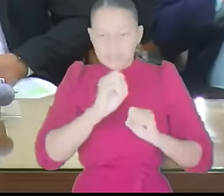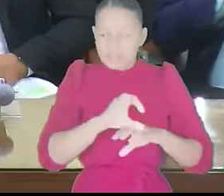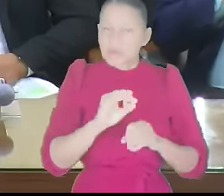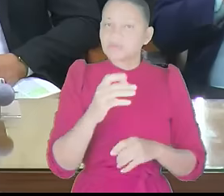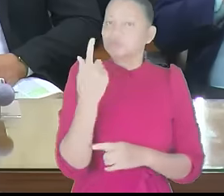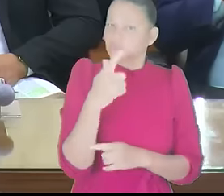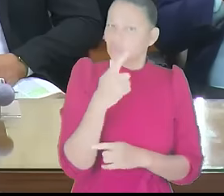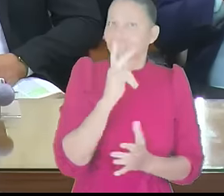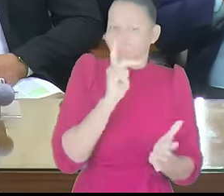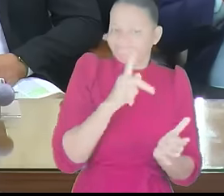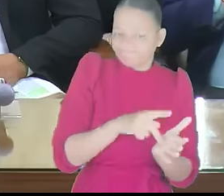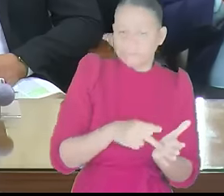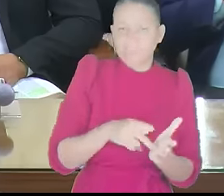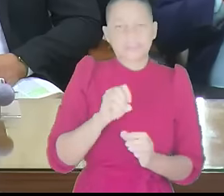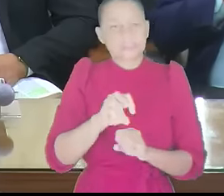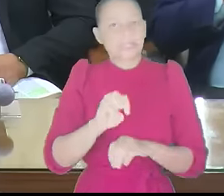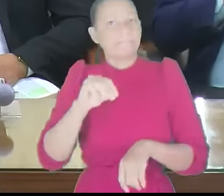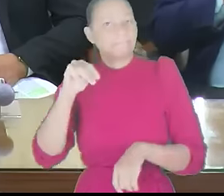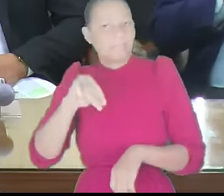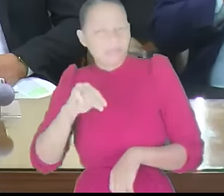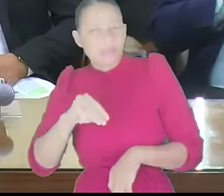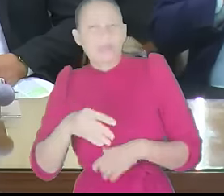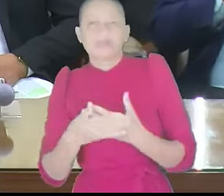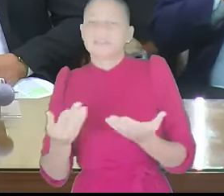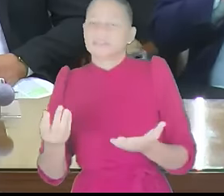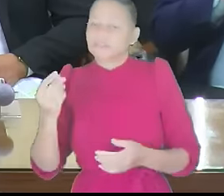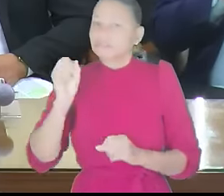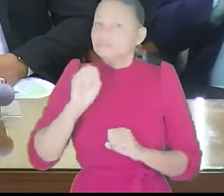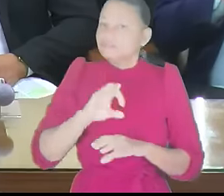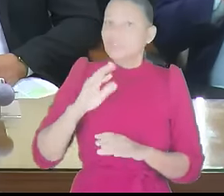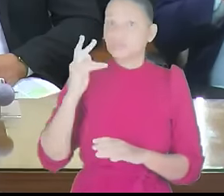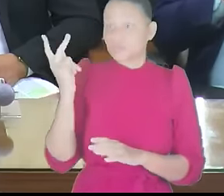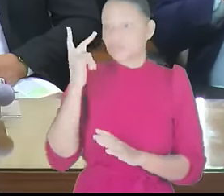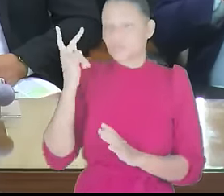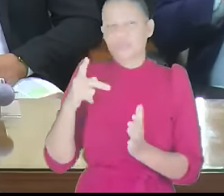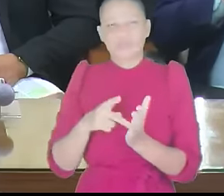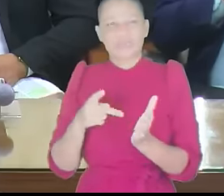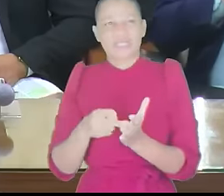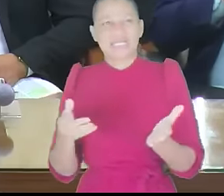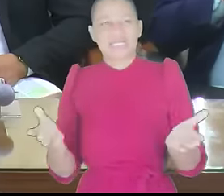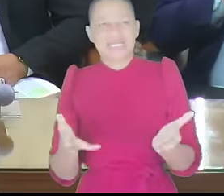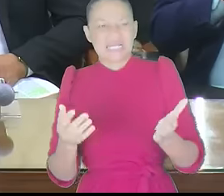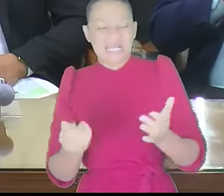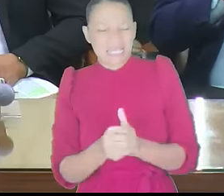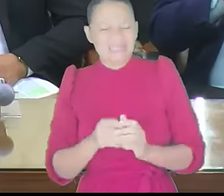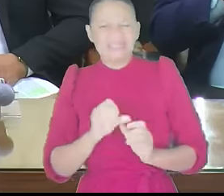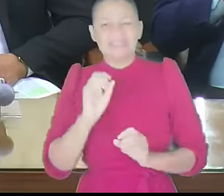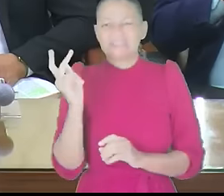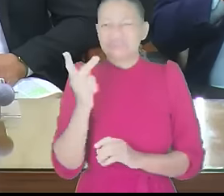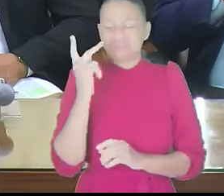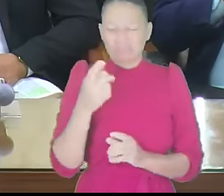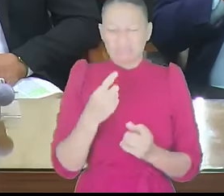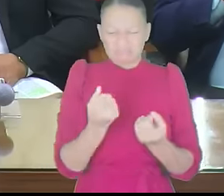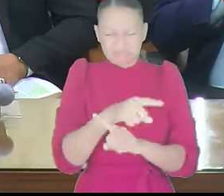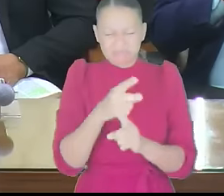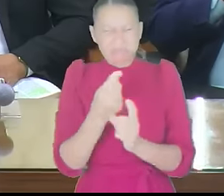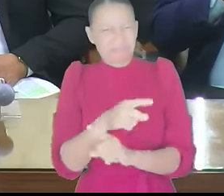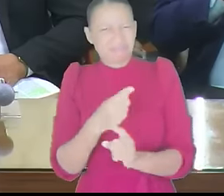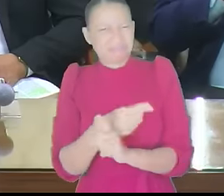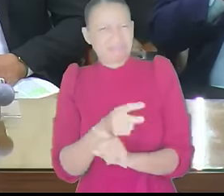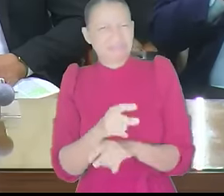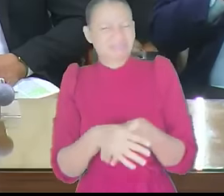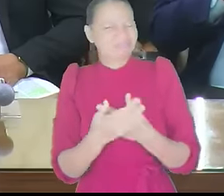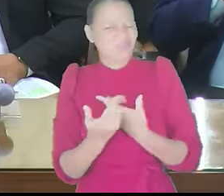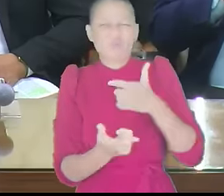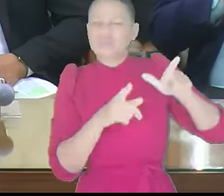geografia, ensinava matemática, ensinava a história verdadeira. Hoje até a história que ensinam é pervertida. Mas quando